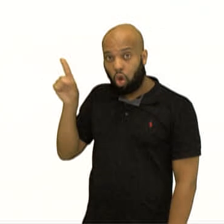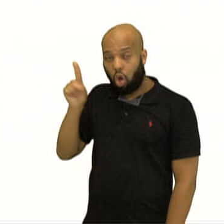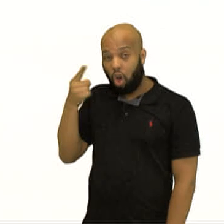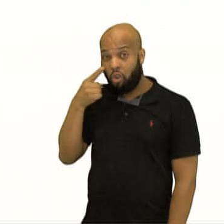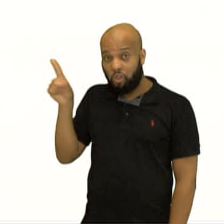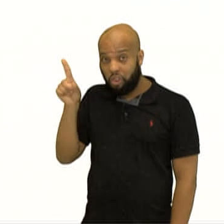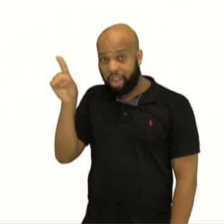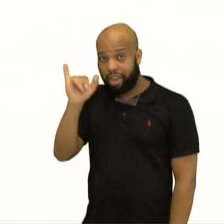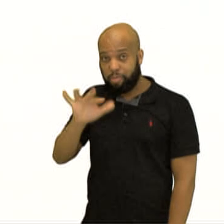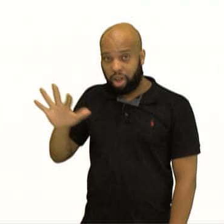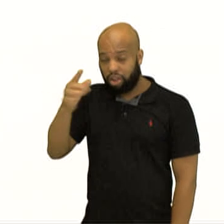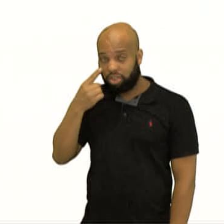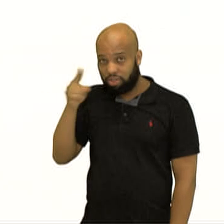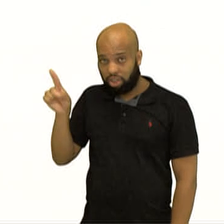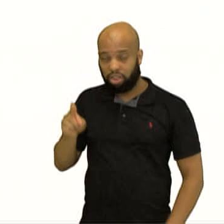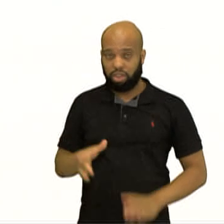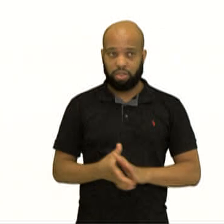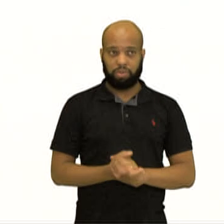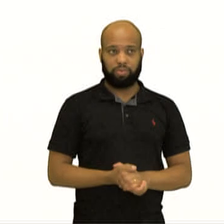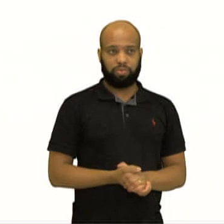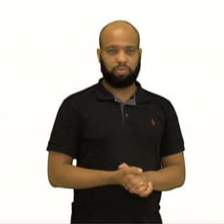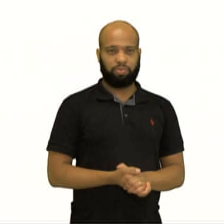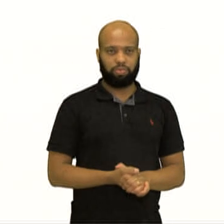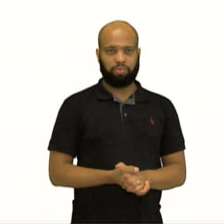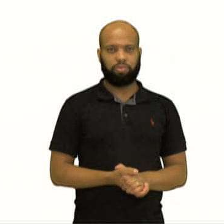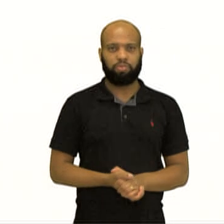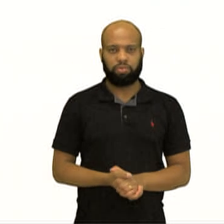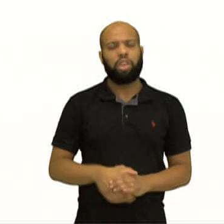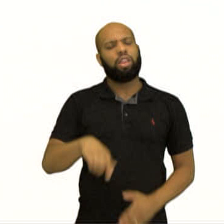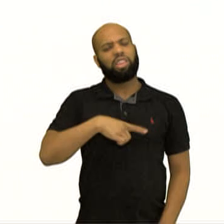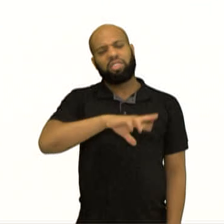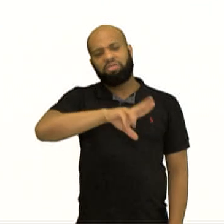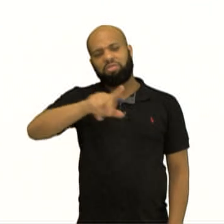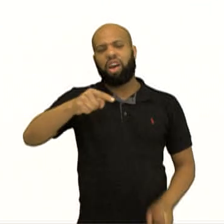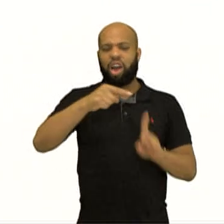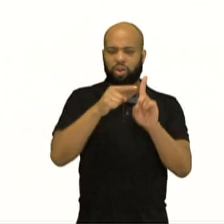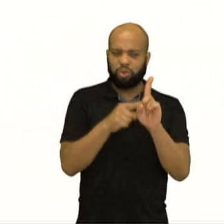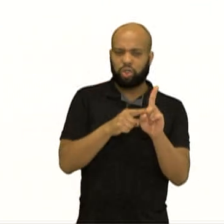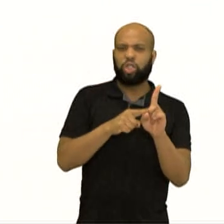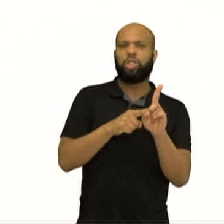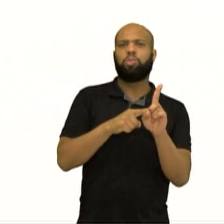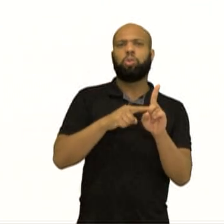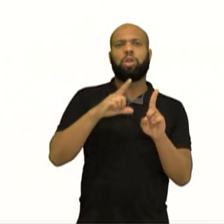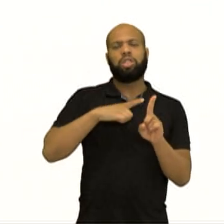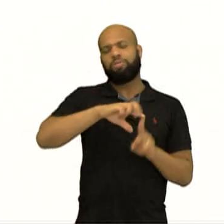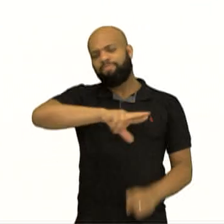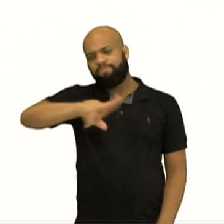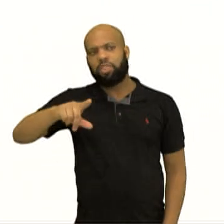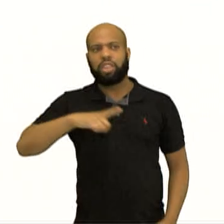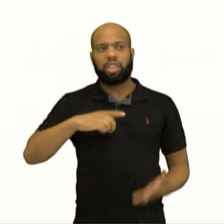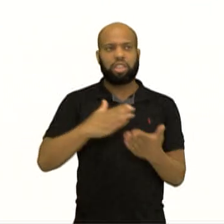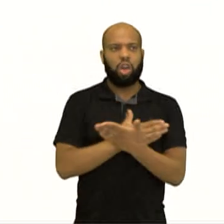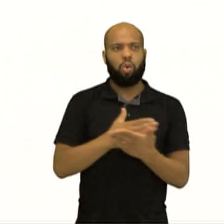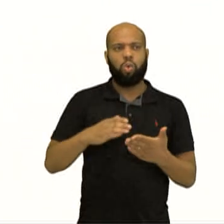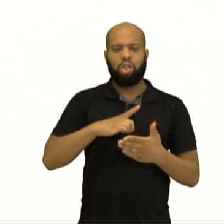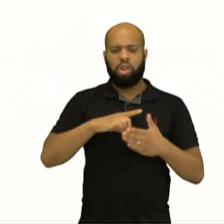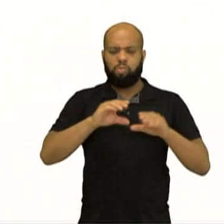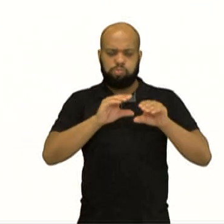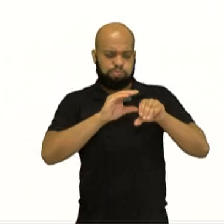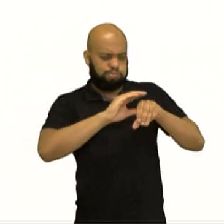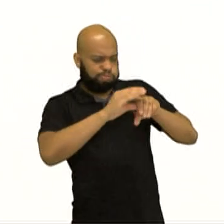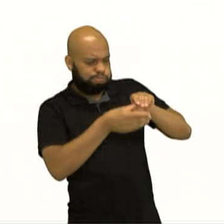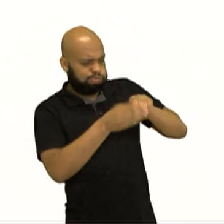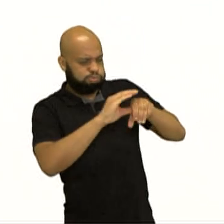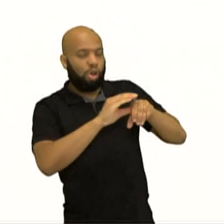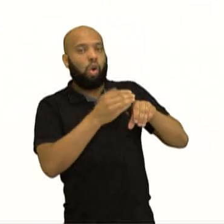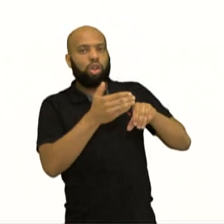visualizarem algumas rodas. Então, tem vários tamanhos ali, né, modelos, né, tipos, algumas mais arredondadas, né, outras